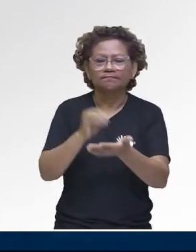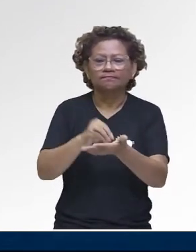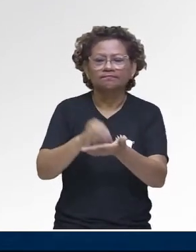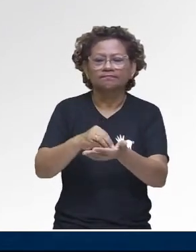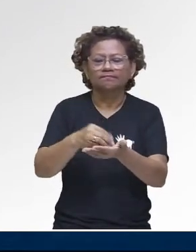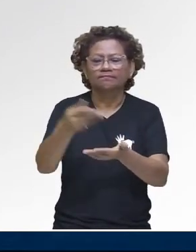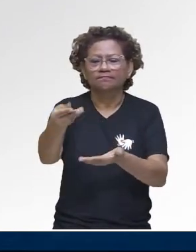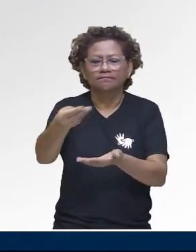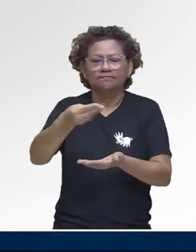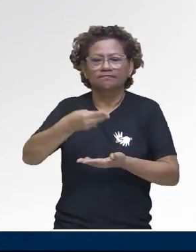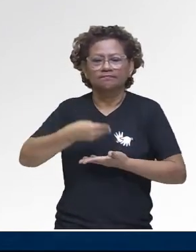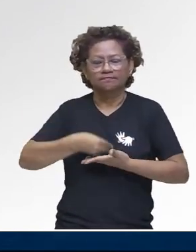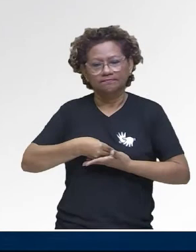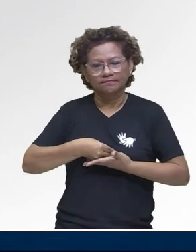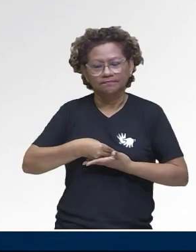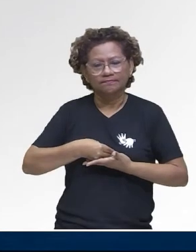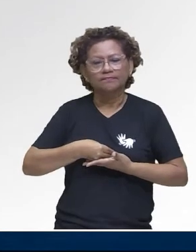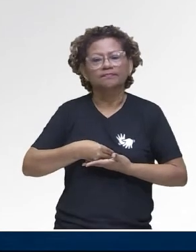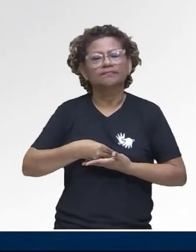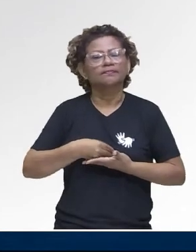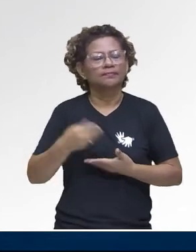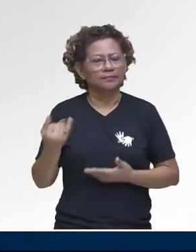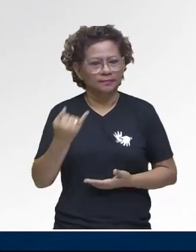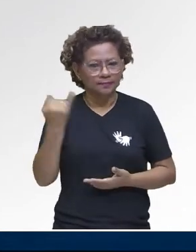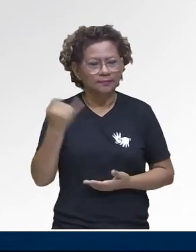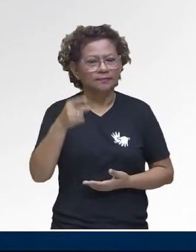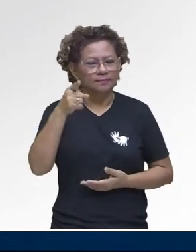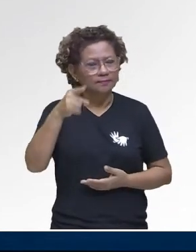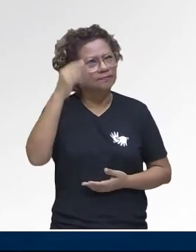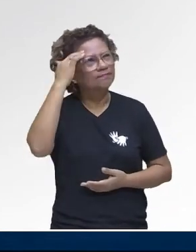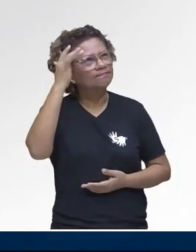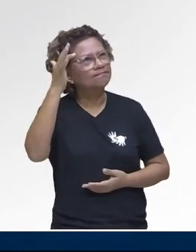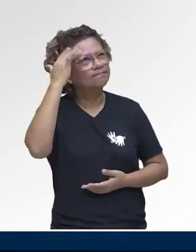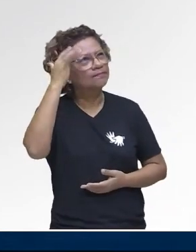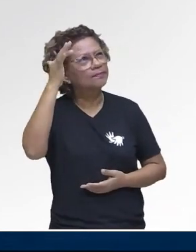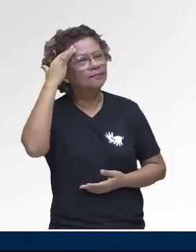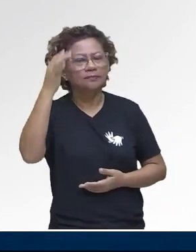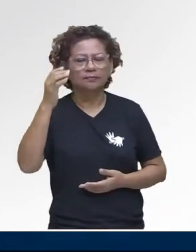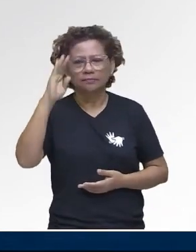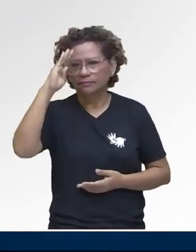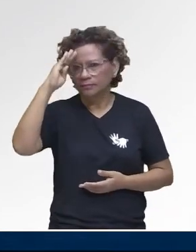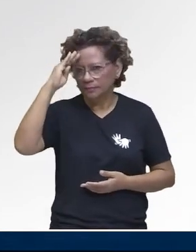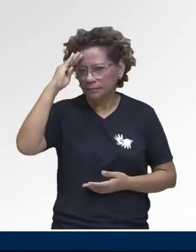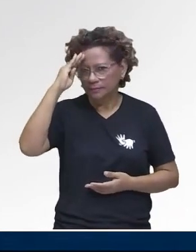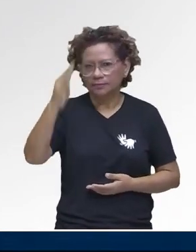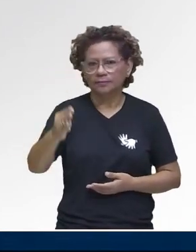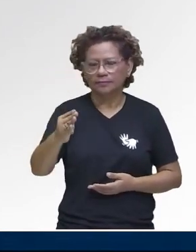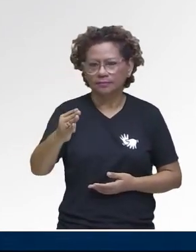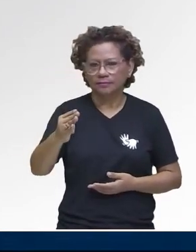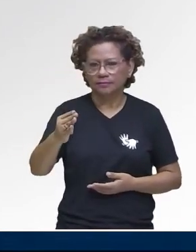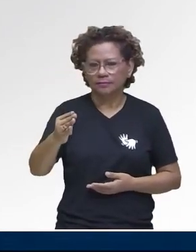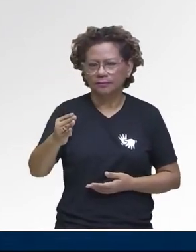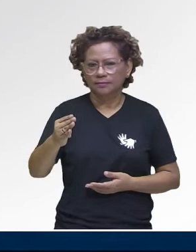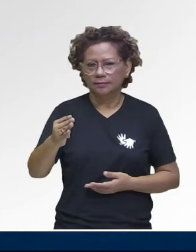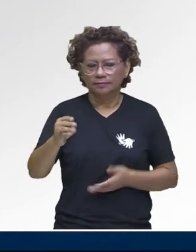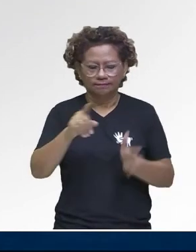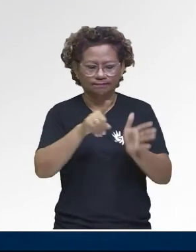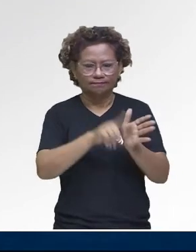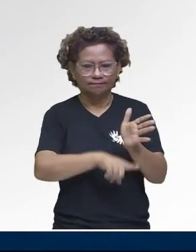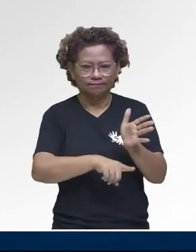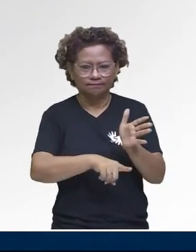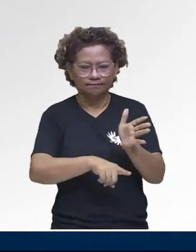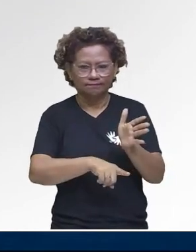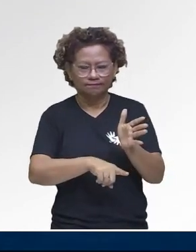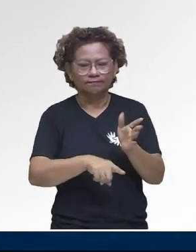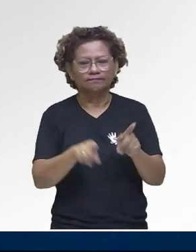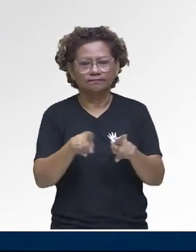esses resultados dessas operações vão exigir de vocês o cálculo, principalmente das operações de subtração e também de